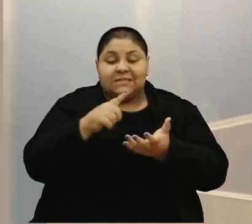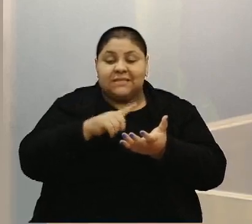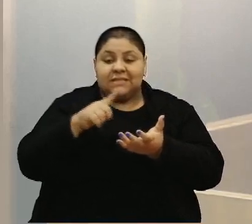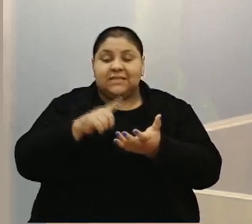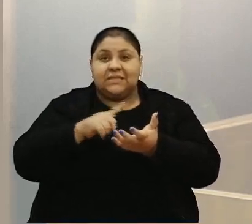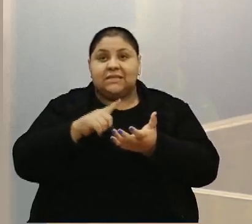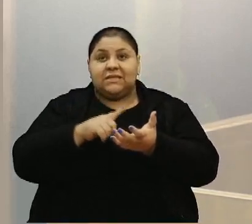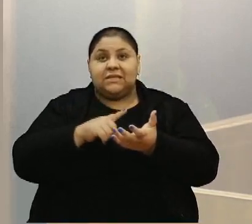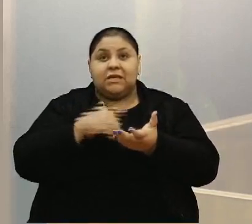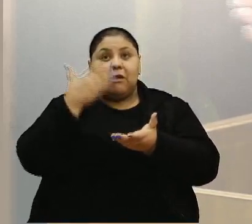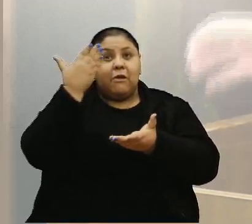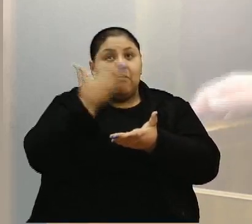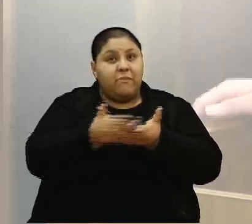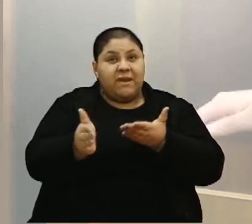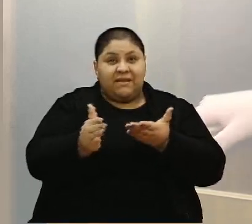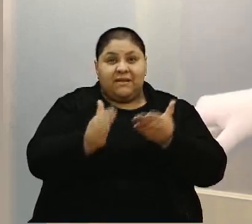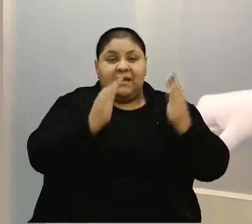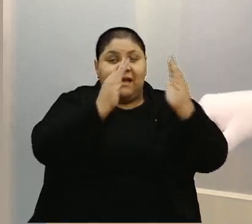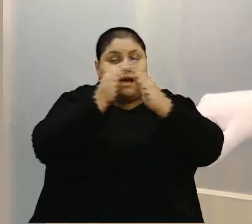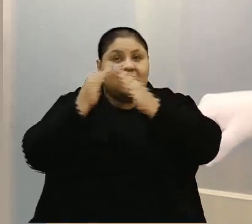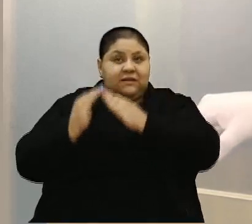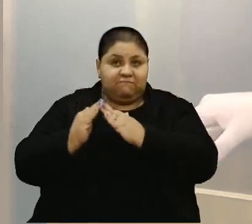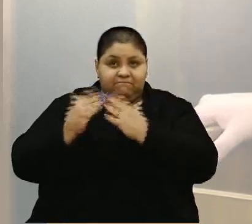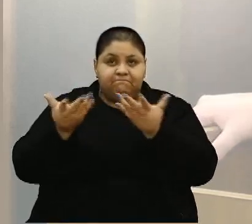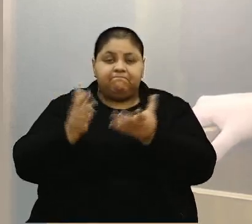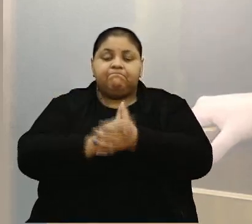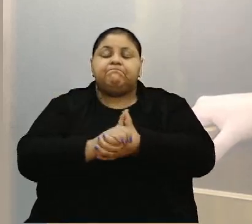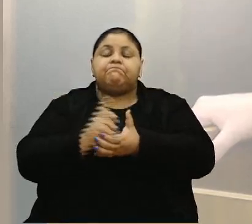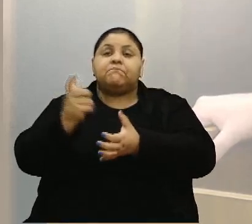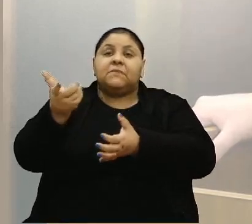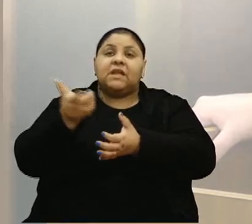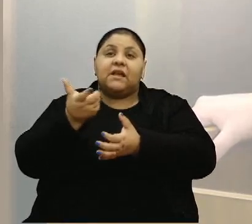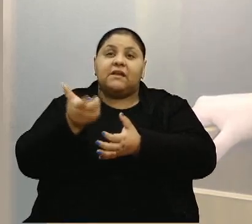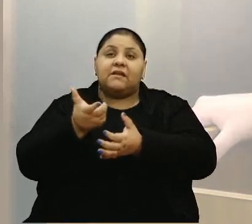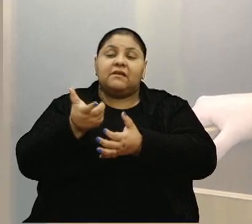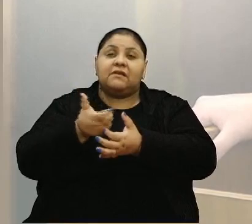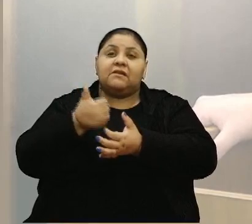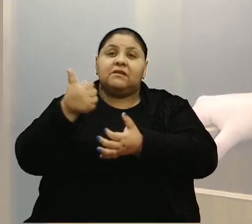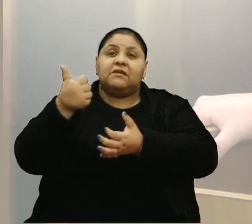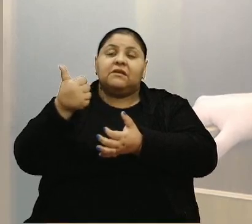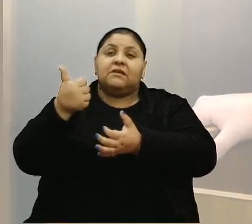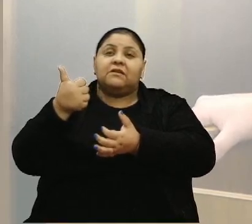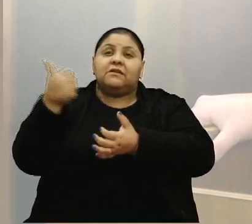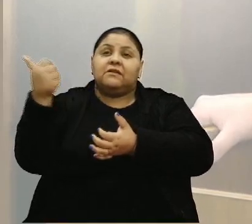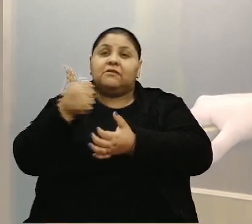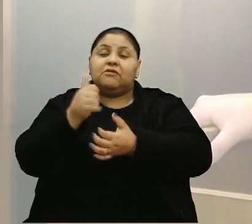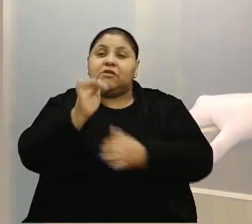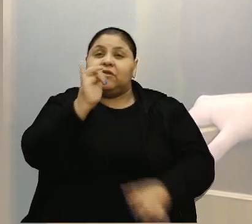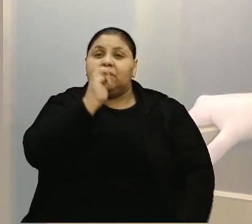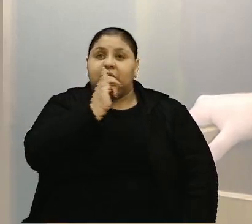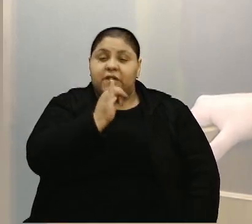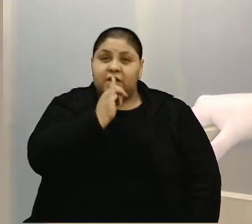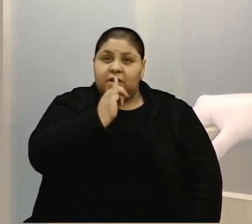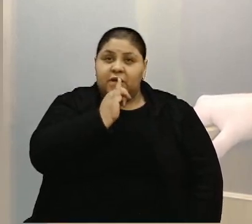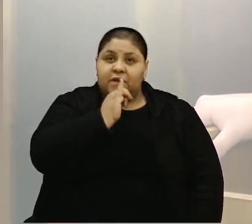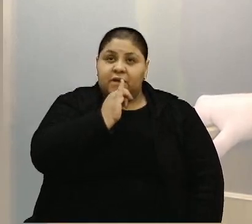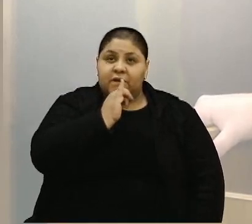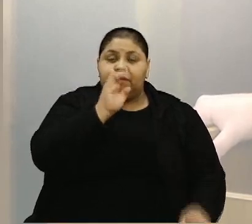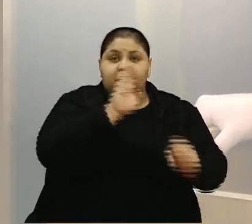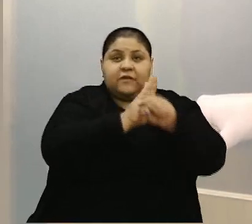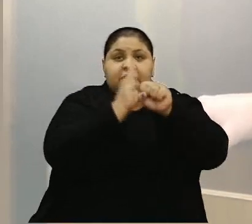de perderem suas residências. Eu quero trazer aqui o primeiro exemplo, que é em relação ao